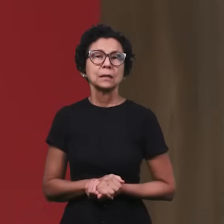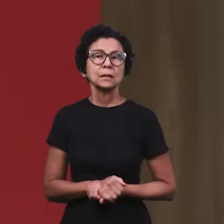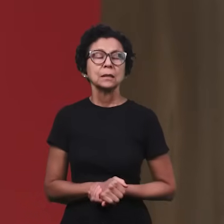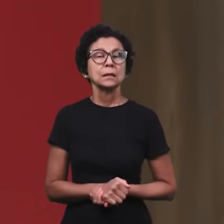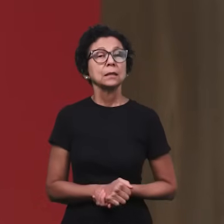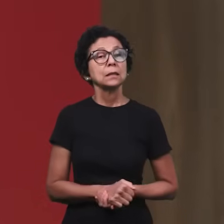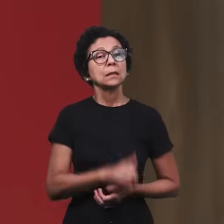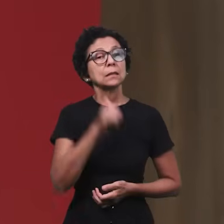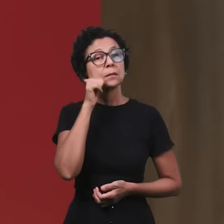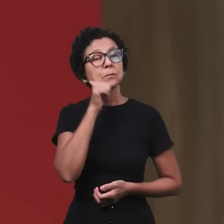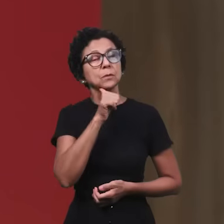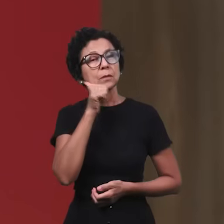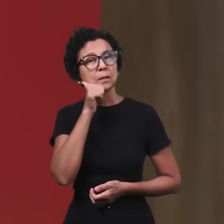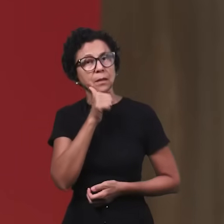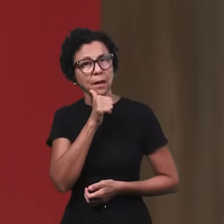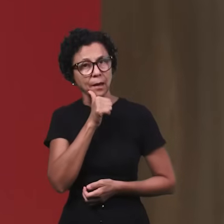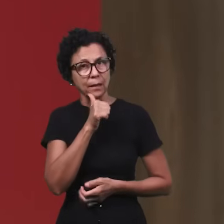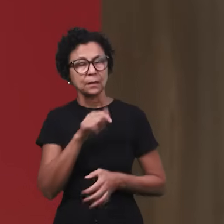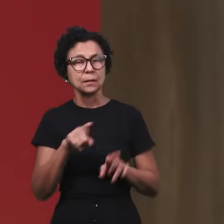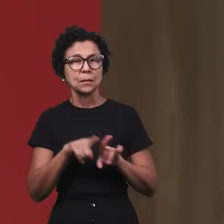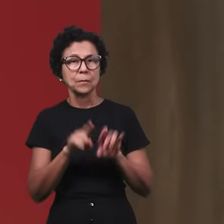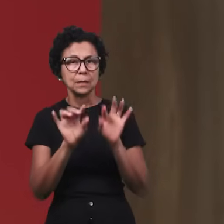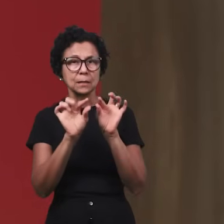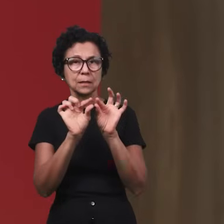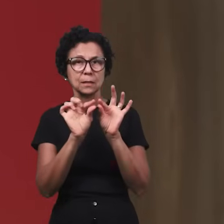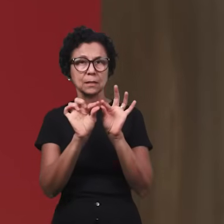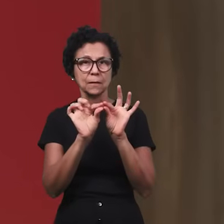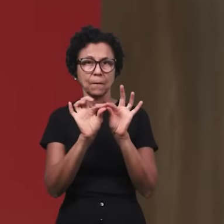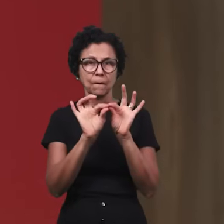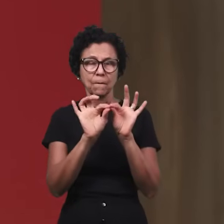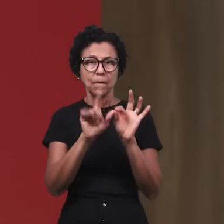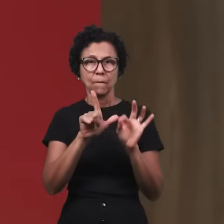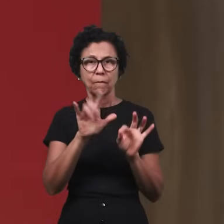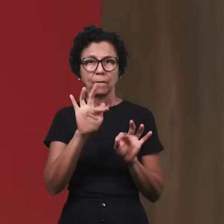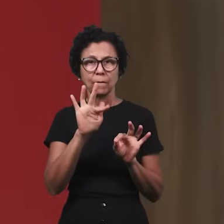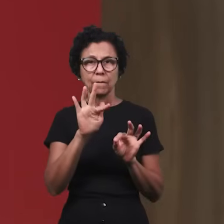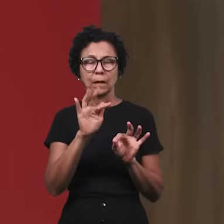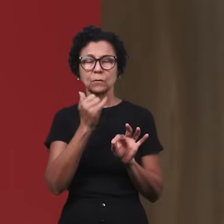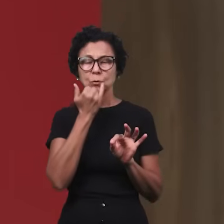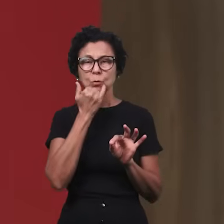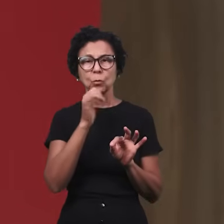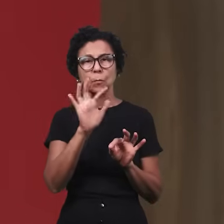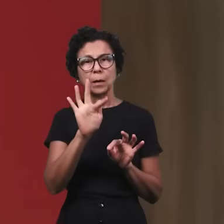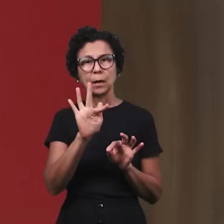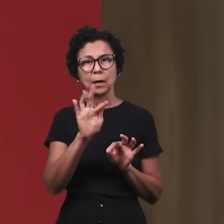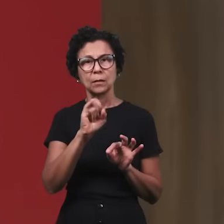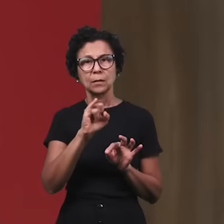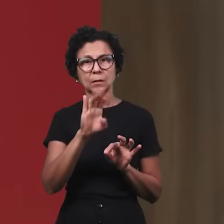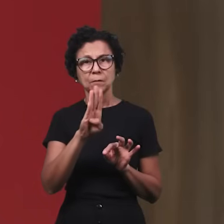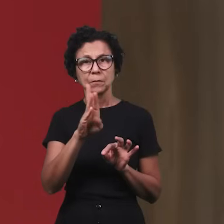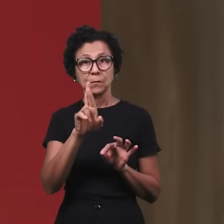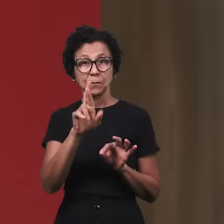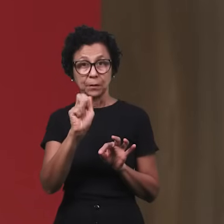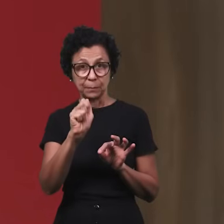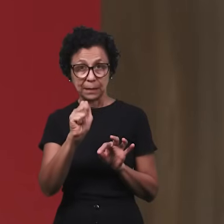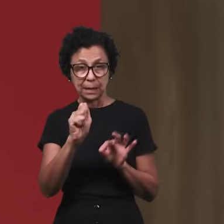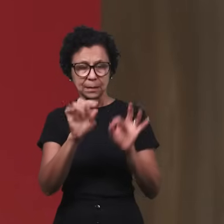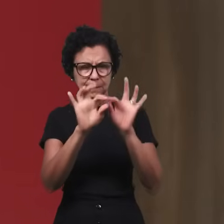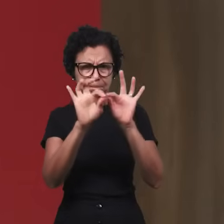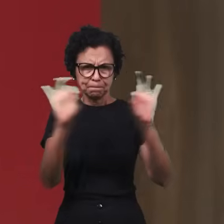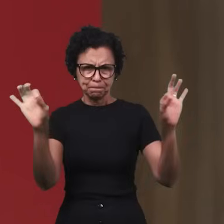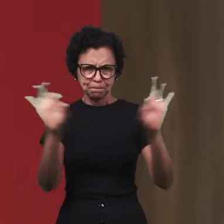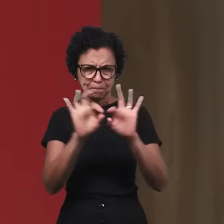elas recebiam essas fibras. Elas tinham um período ali que eles chamavam de maceração, que era deixar de